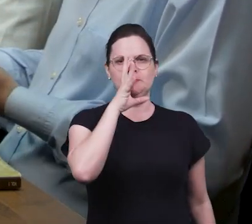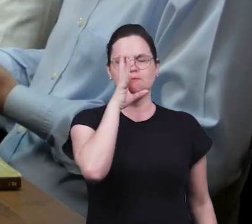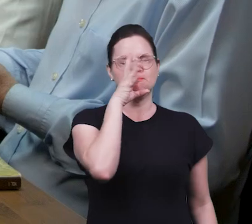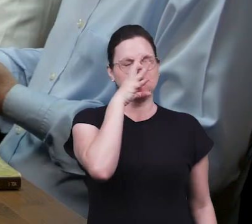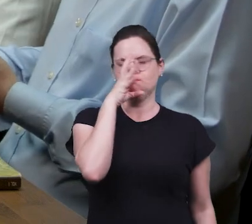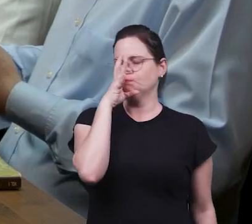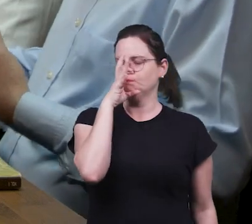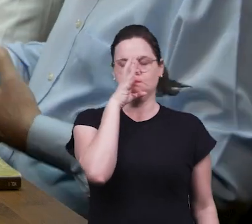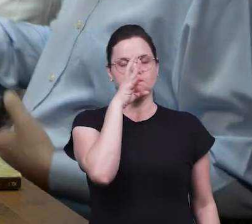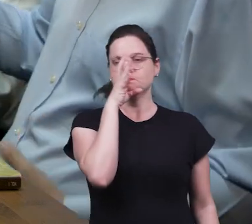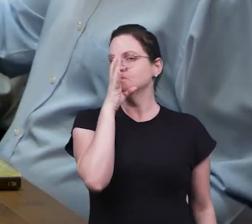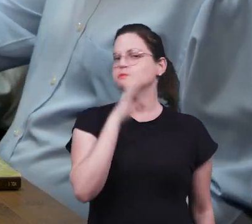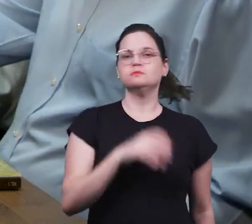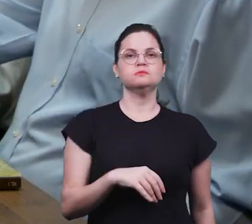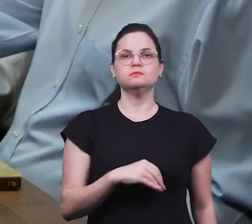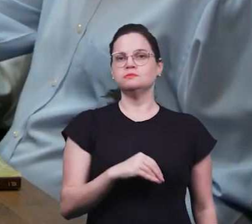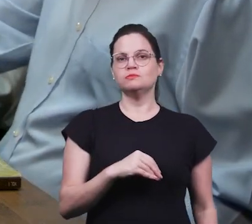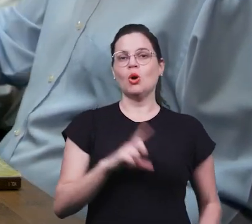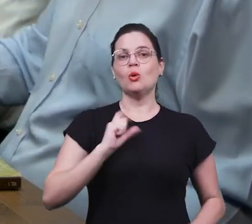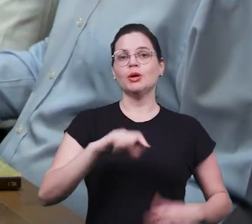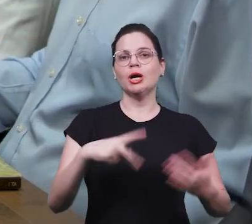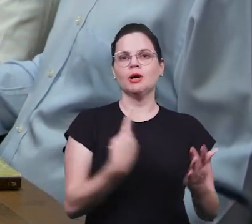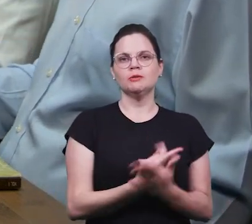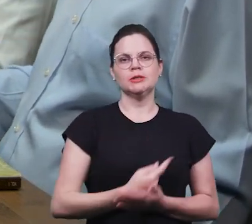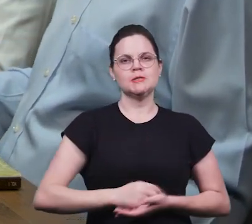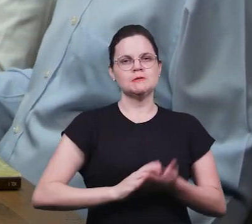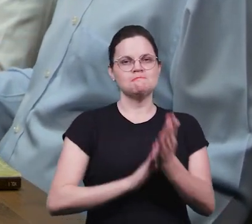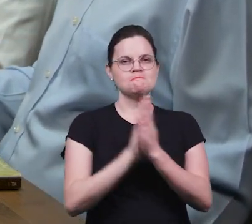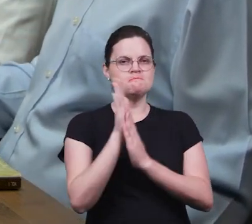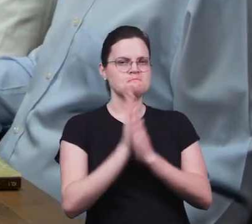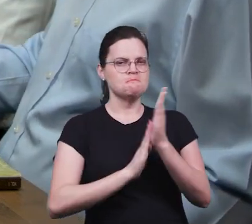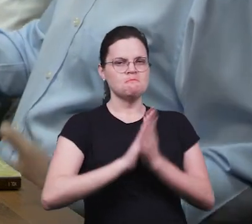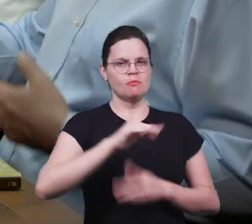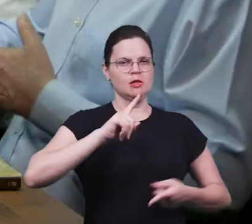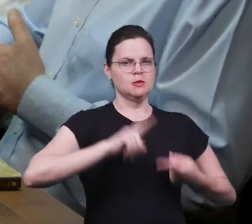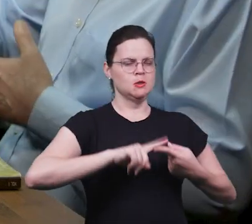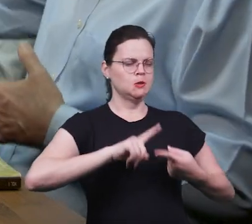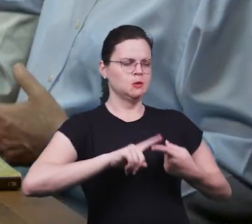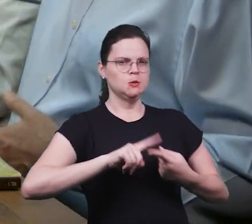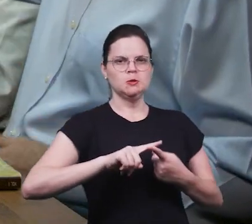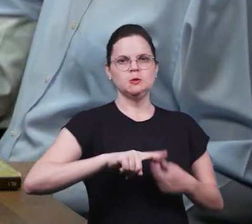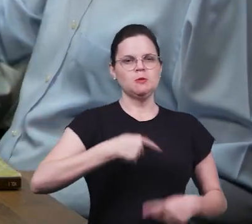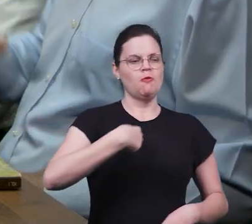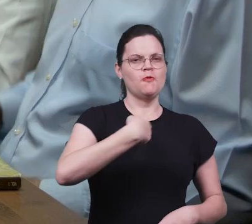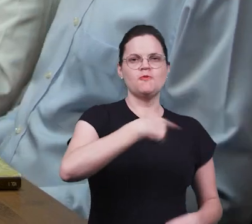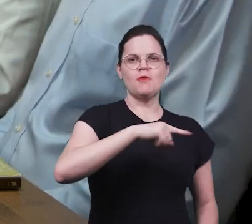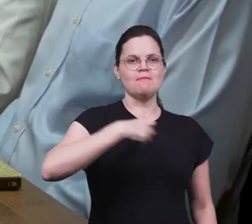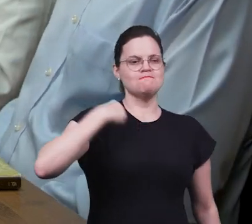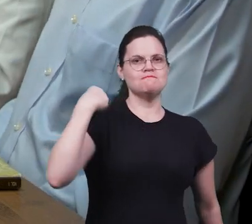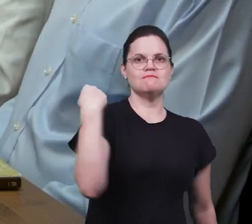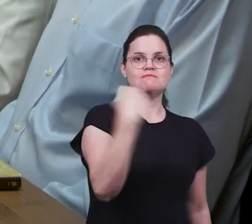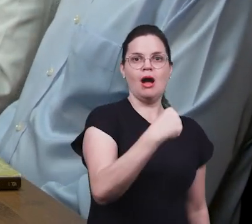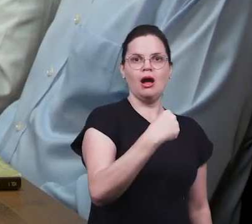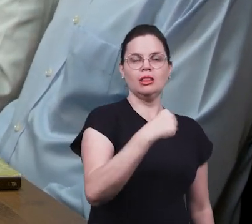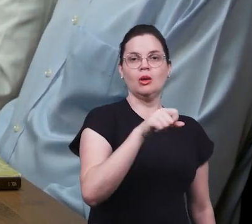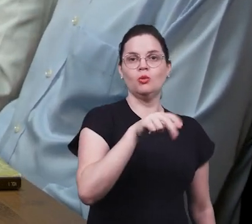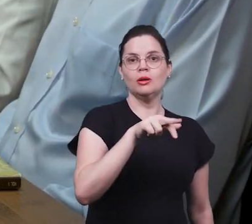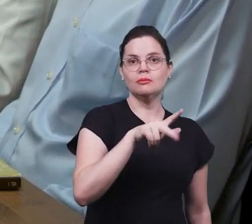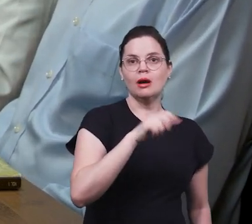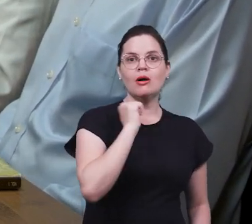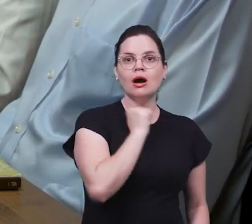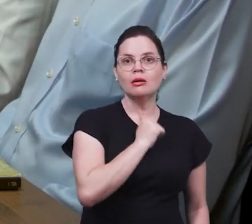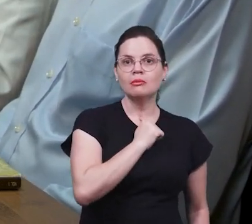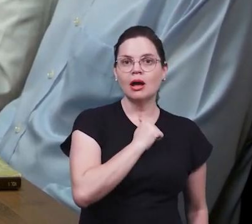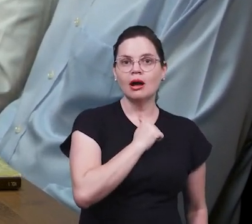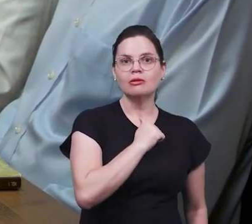de Deus, e ali ele investe contra seu irmão, e ele sai errante ali